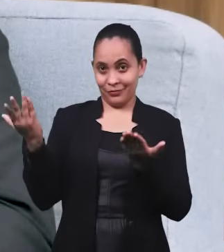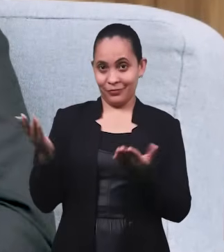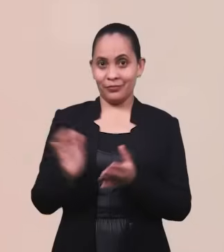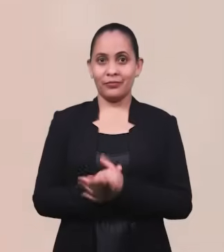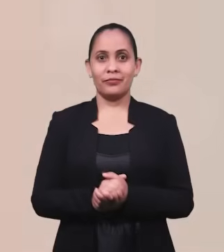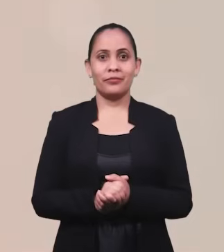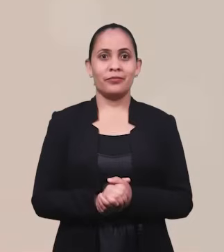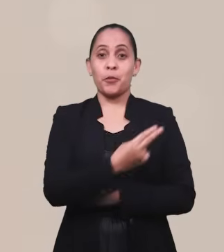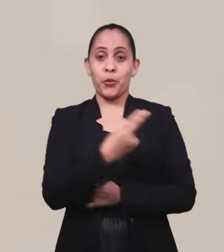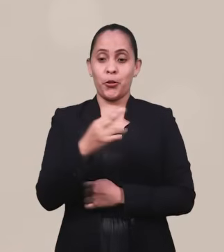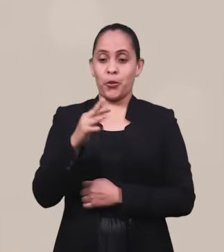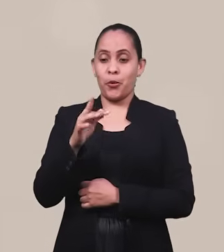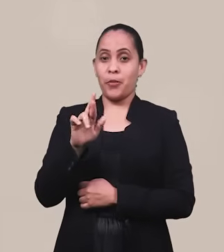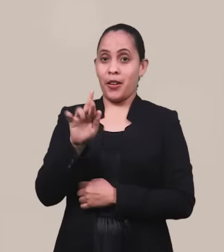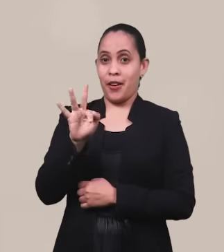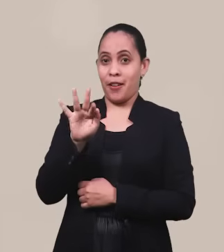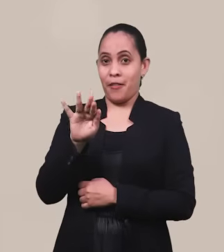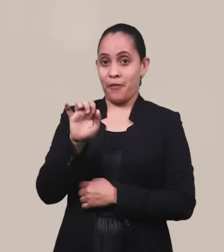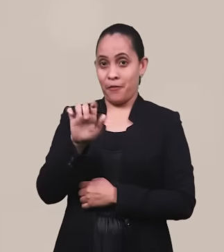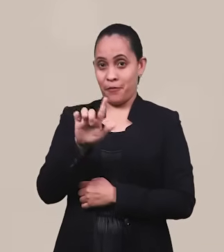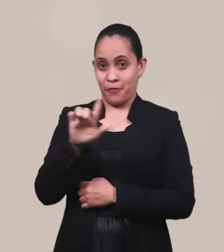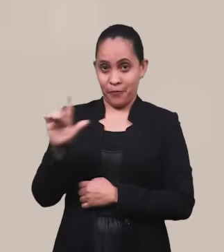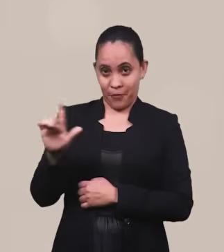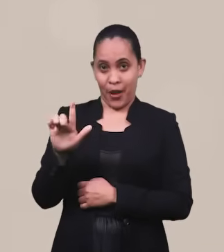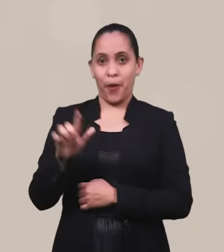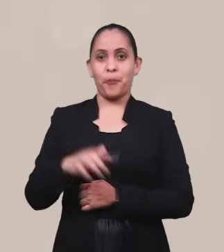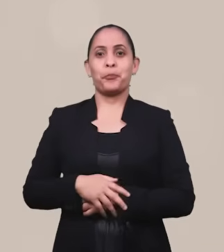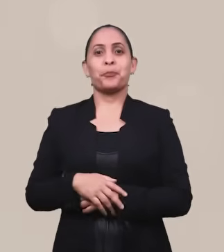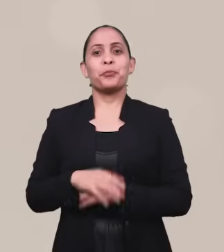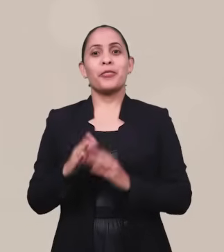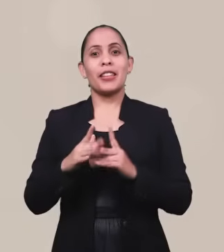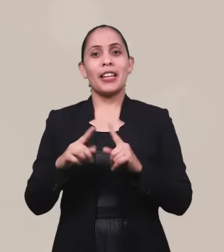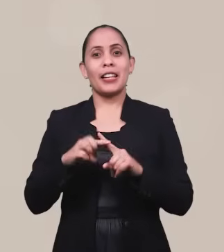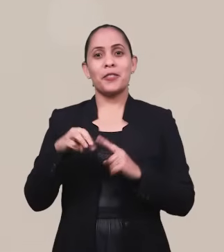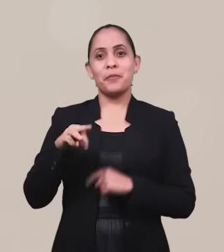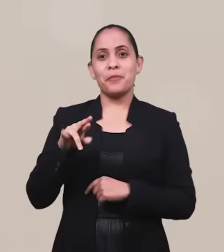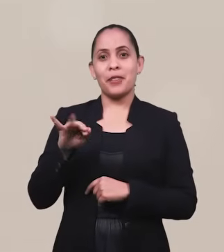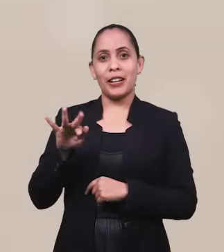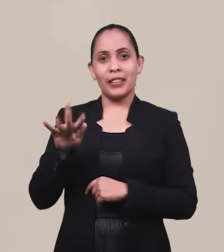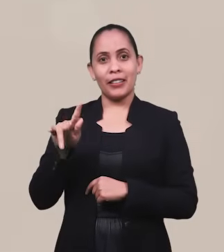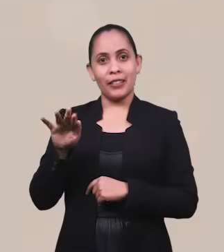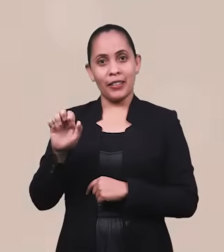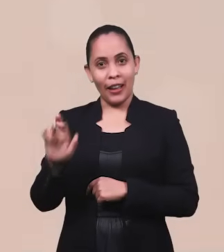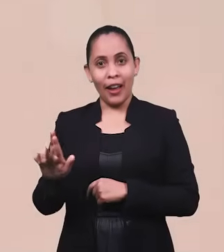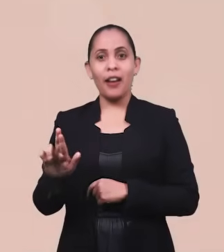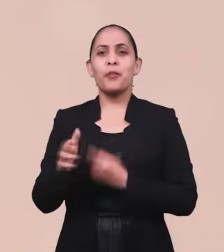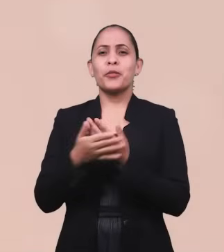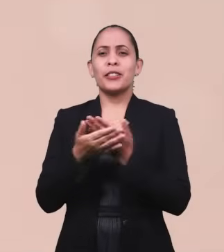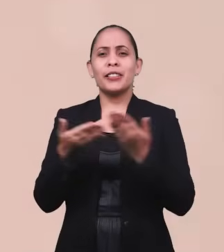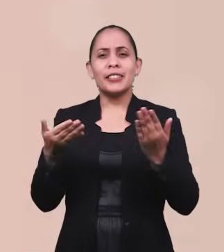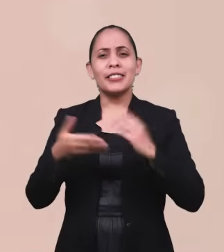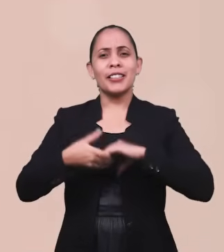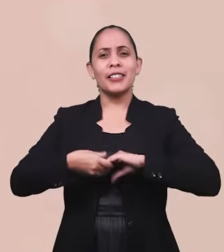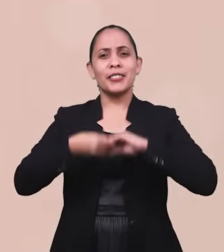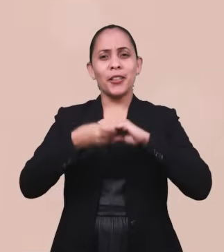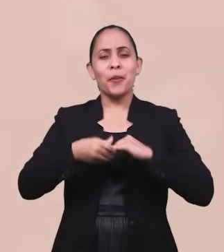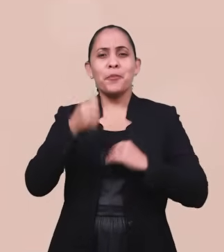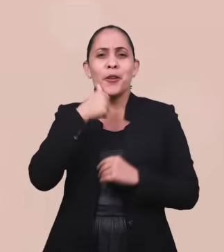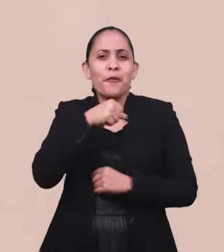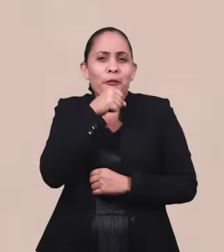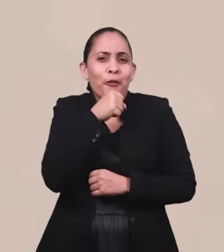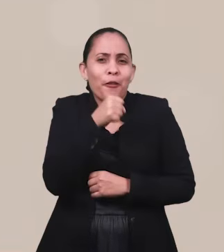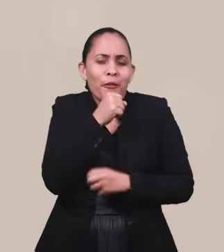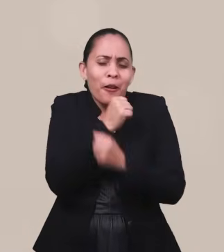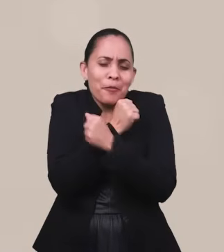recados. Eu sou o Rafael, da Igreja do Madrinho em Maringá. Quero mandar uma saudação para minha voz hoje. Um abraço,